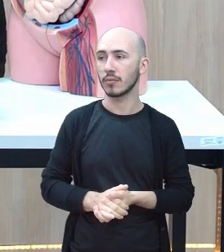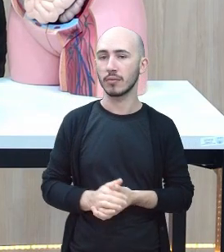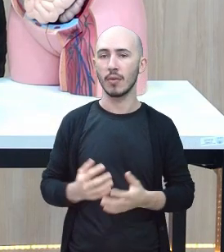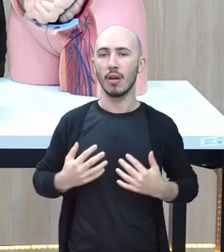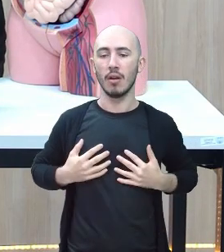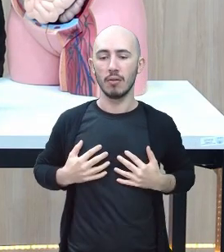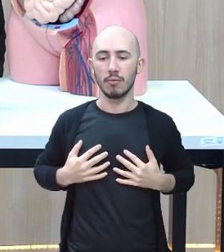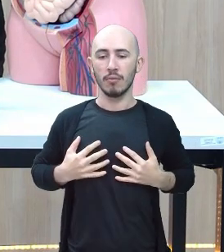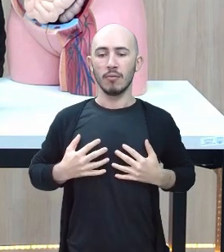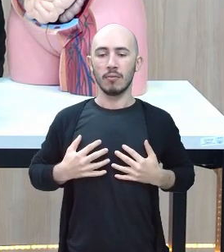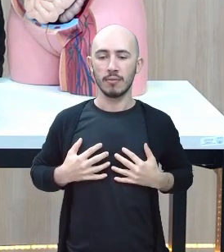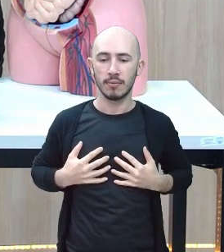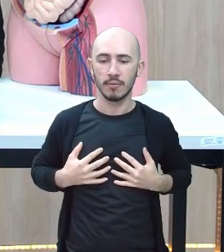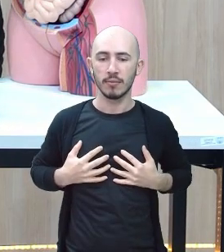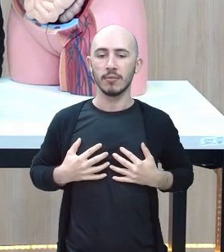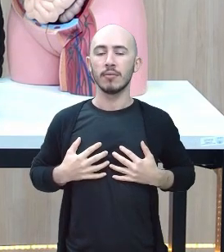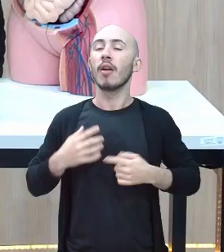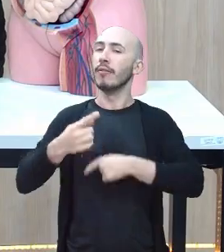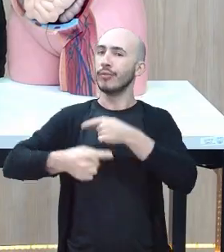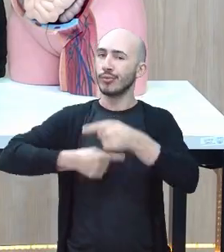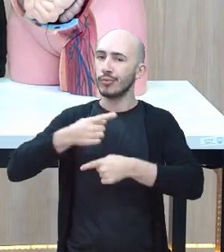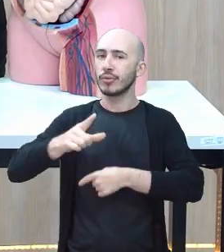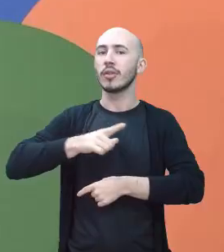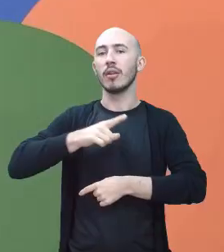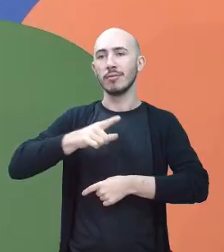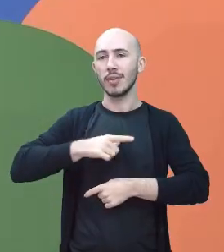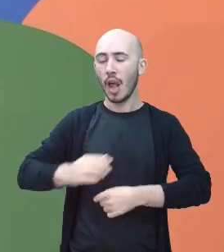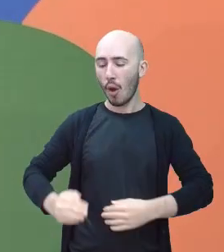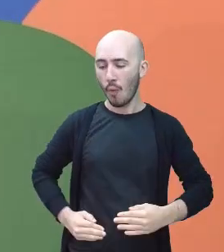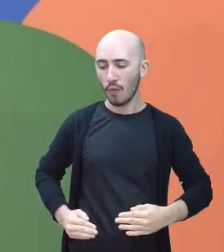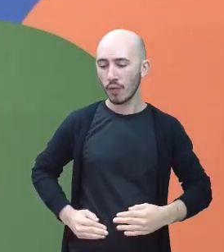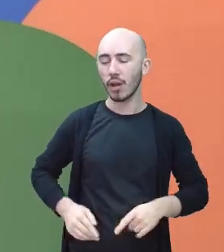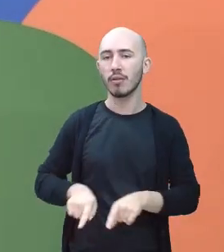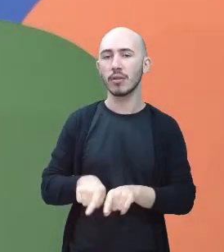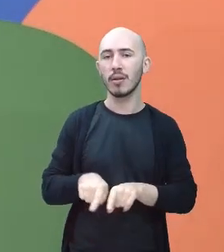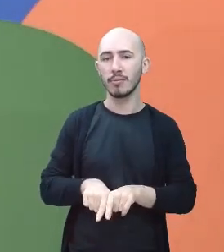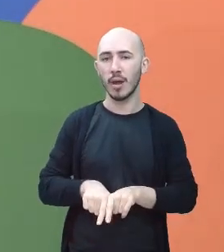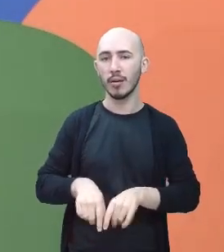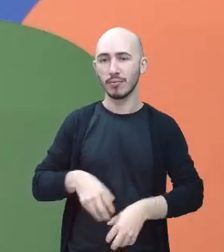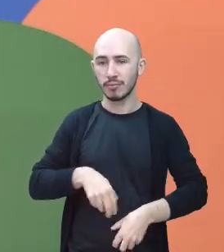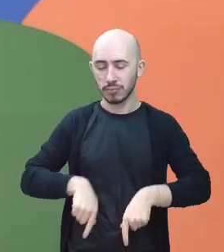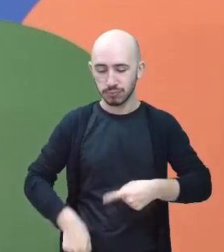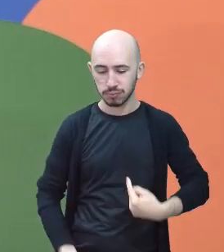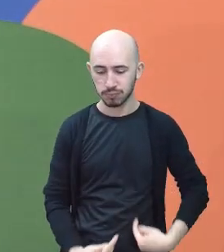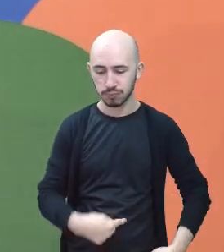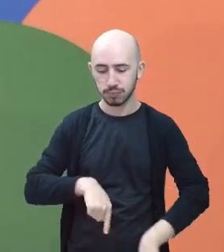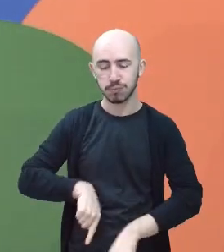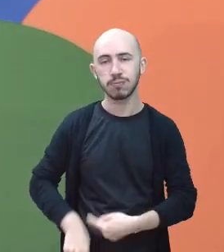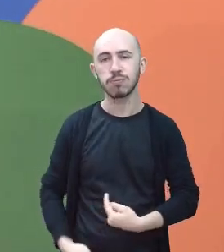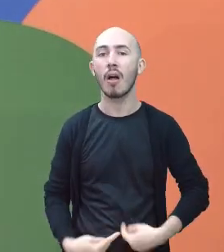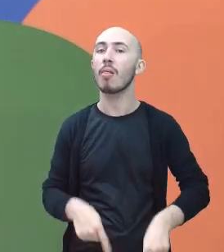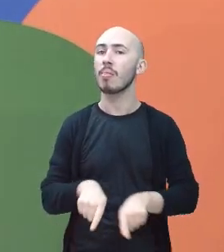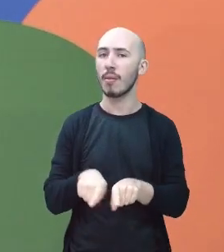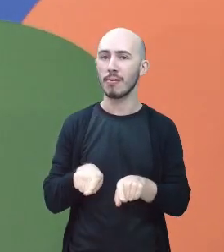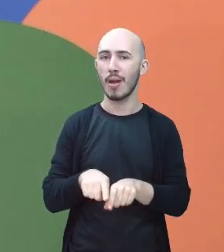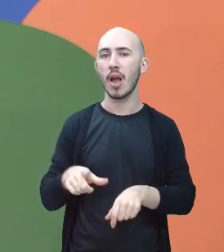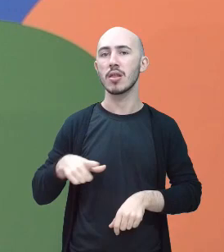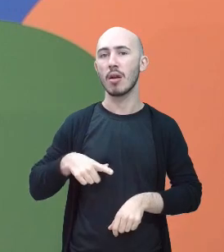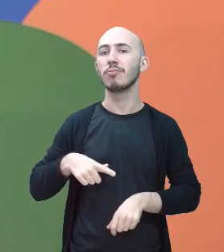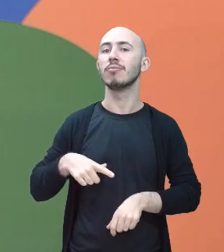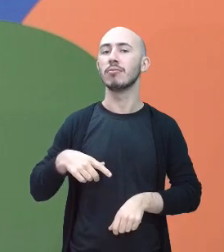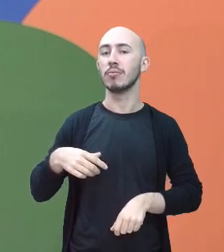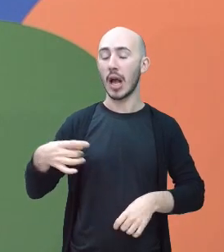função, o fígado, o estômago, o intestino grosso, o intestino delgado, cada um